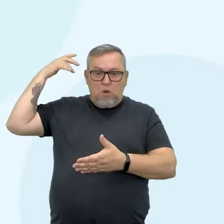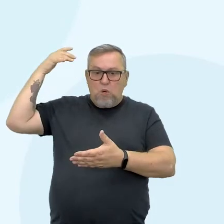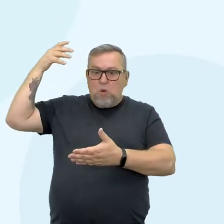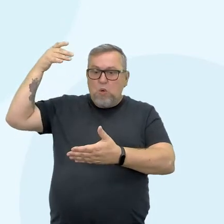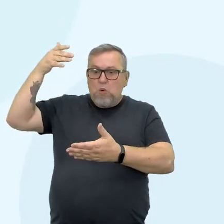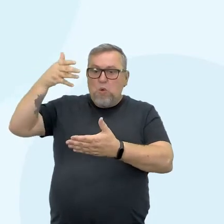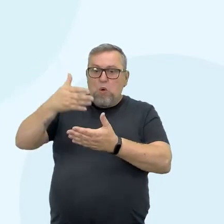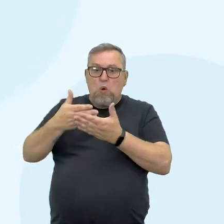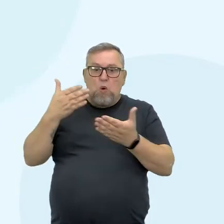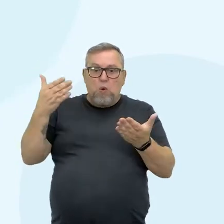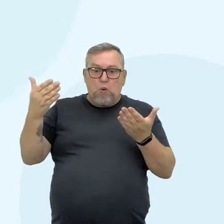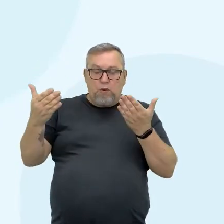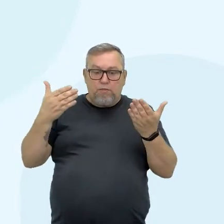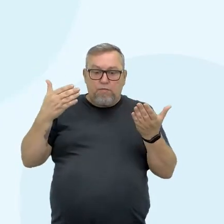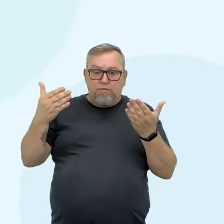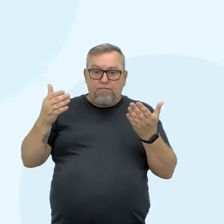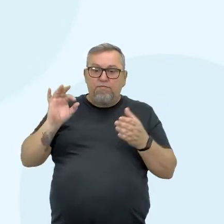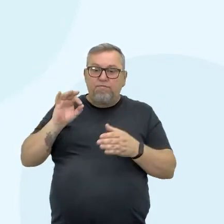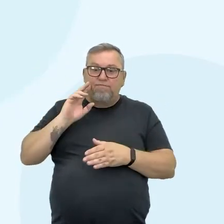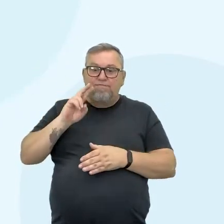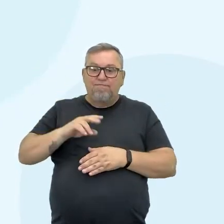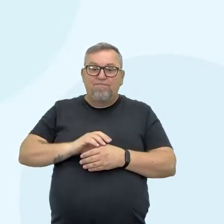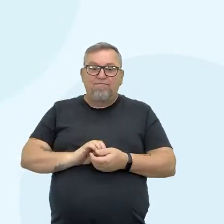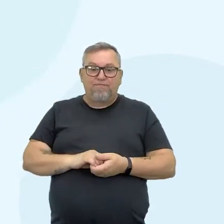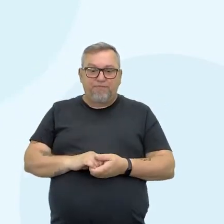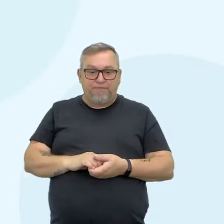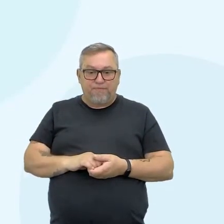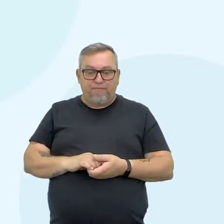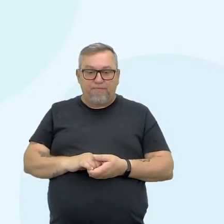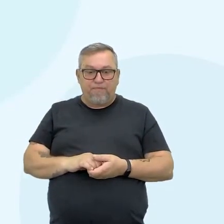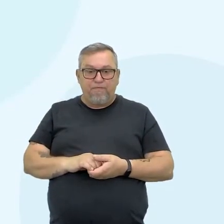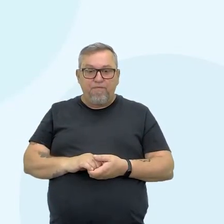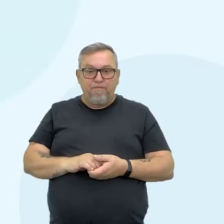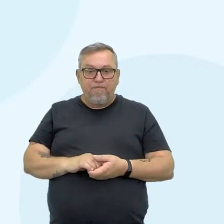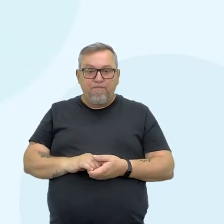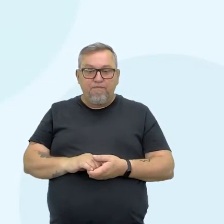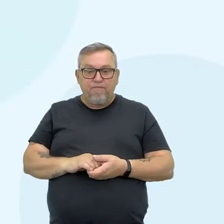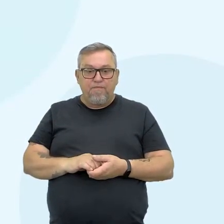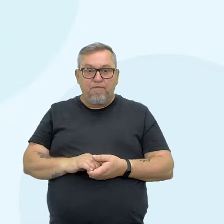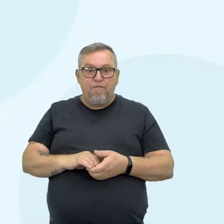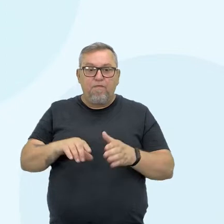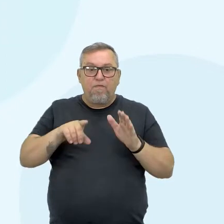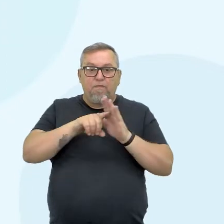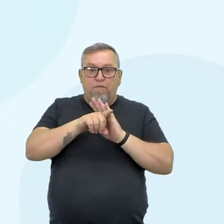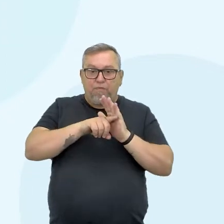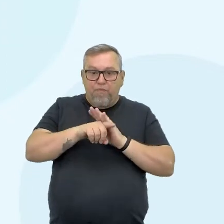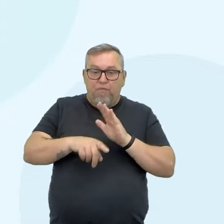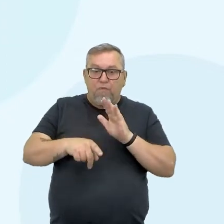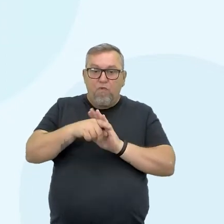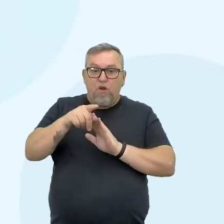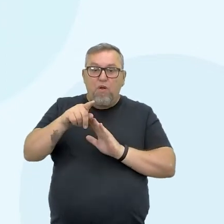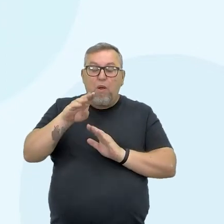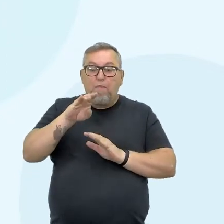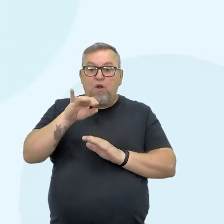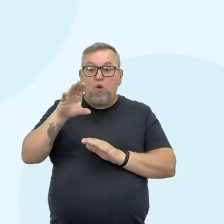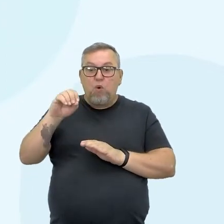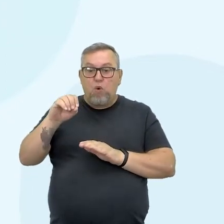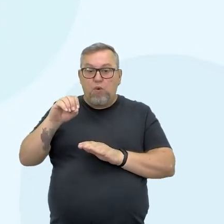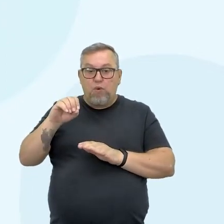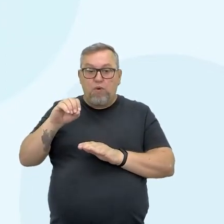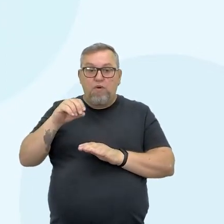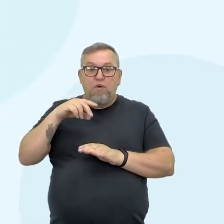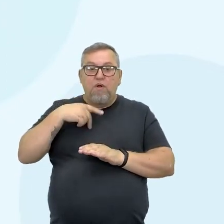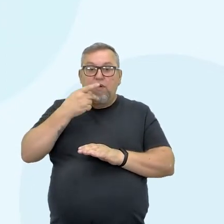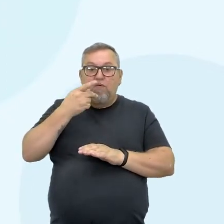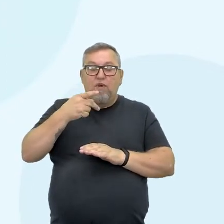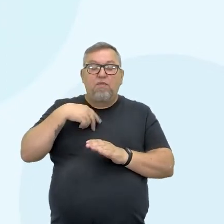históricas e histórico-comparativas. Vou passar mais um slide aí. Pesquisa biográfica. Trata-se